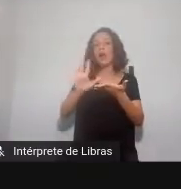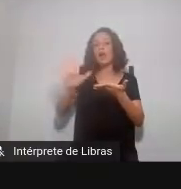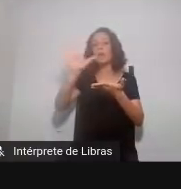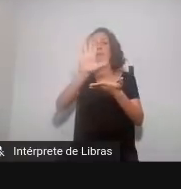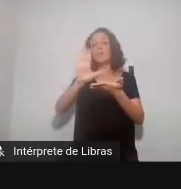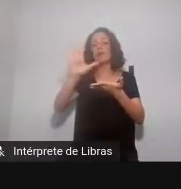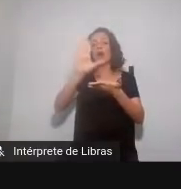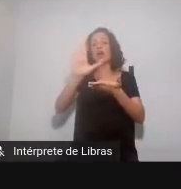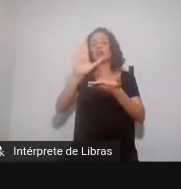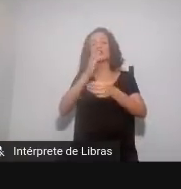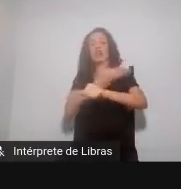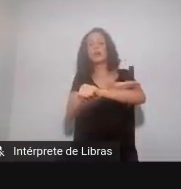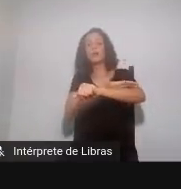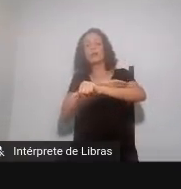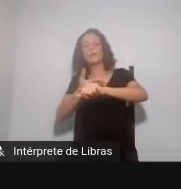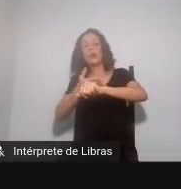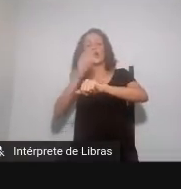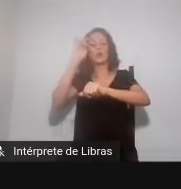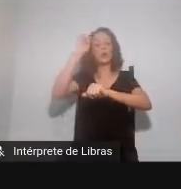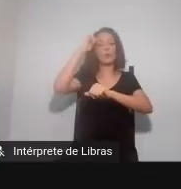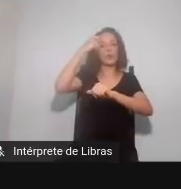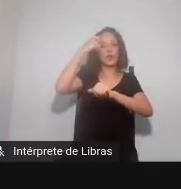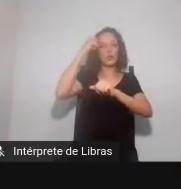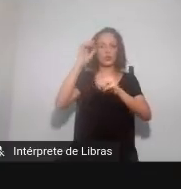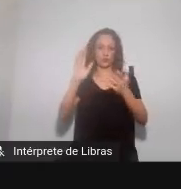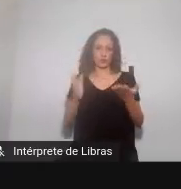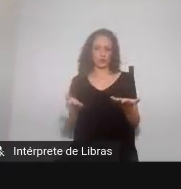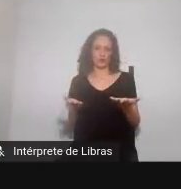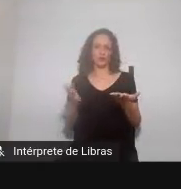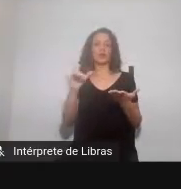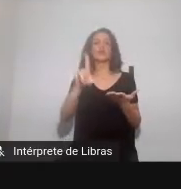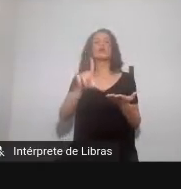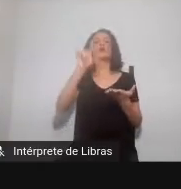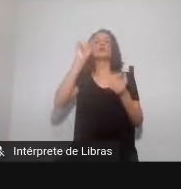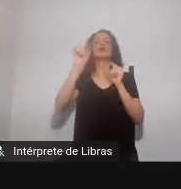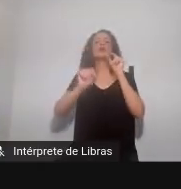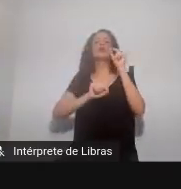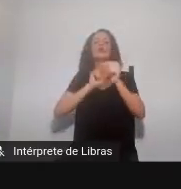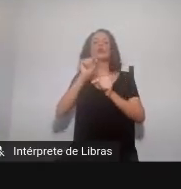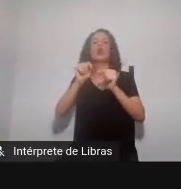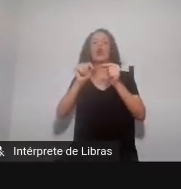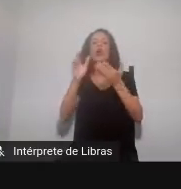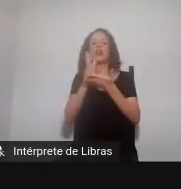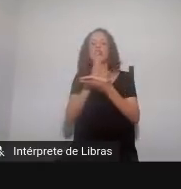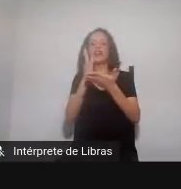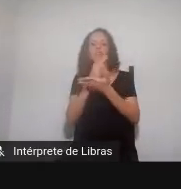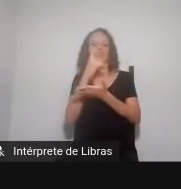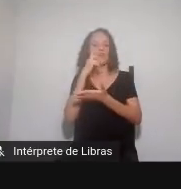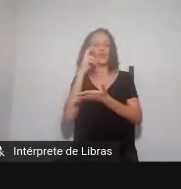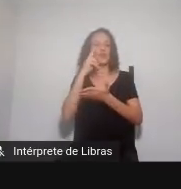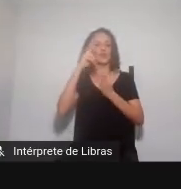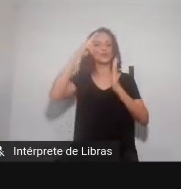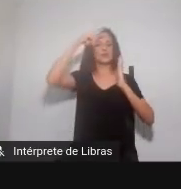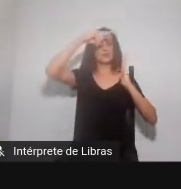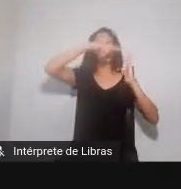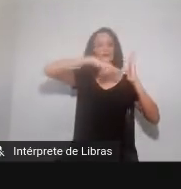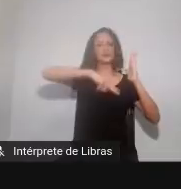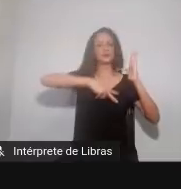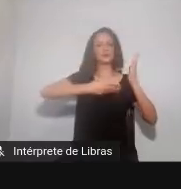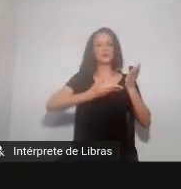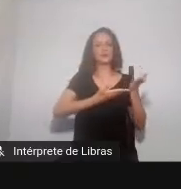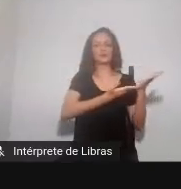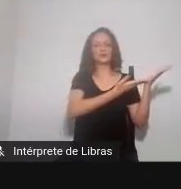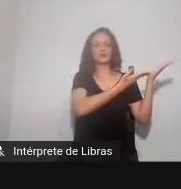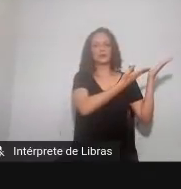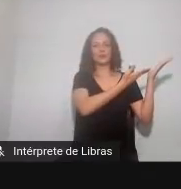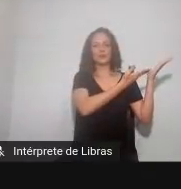Para isso, elegeram as obras Pedro e Lua, de Odilon, Uniforme, de Tino